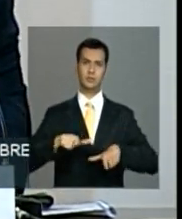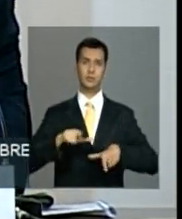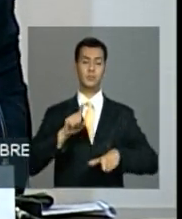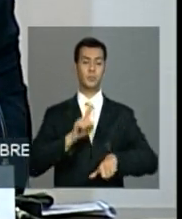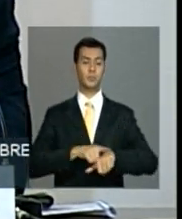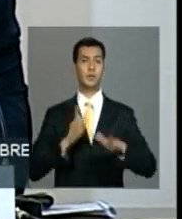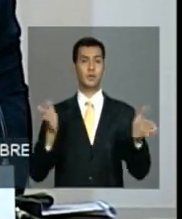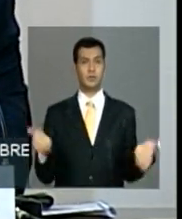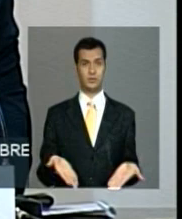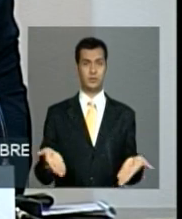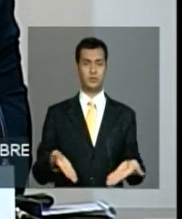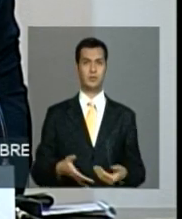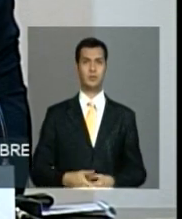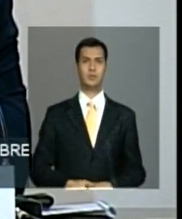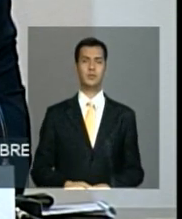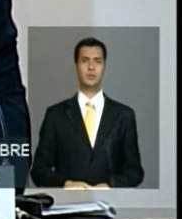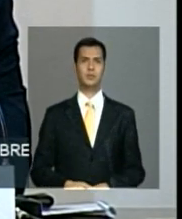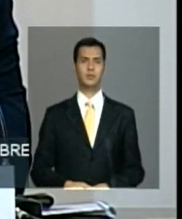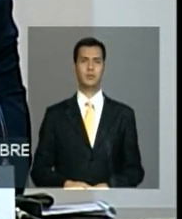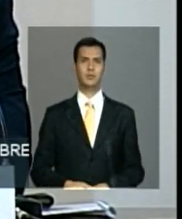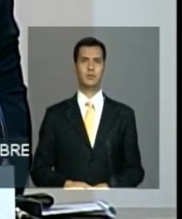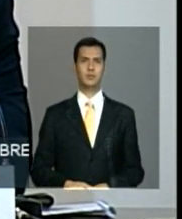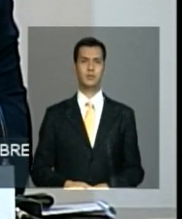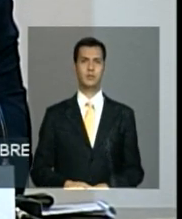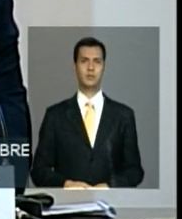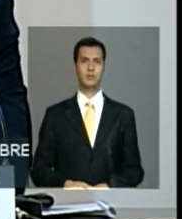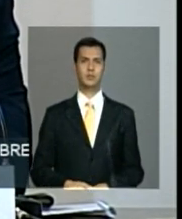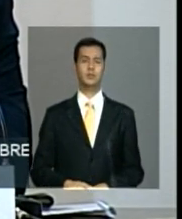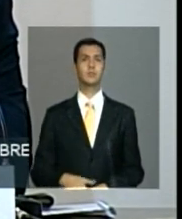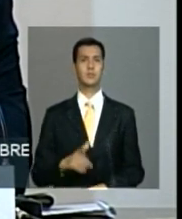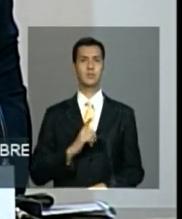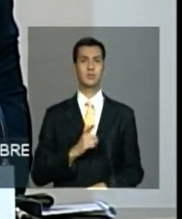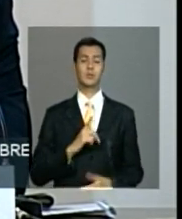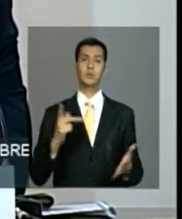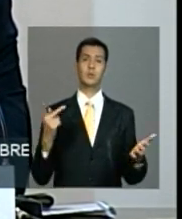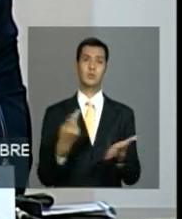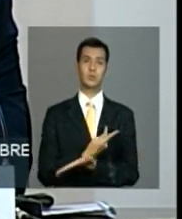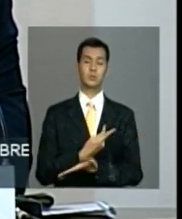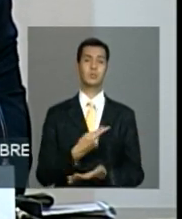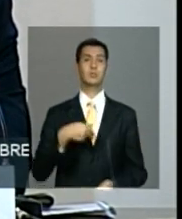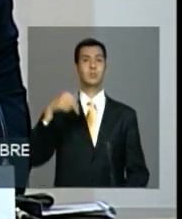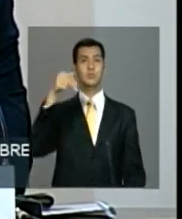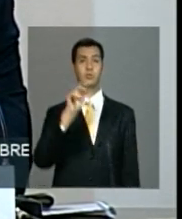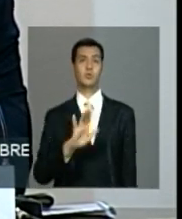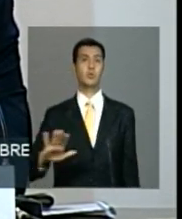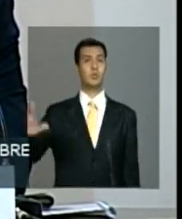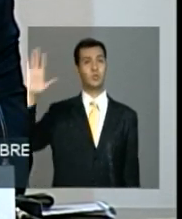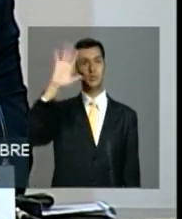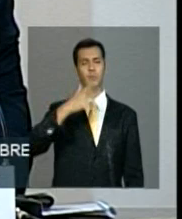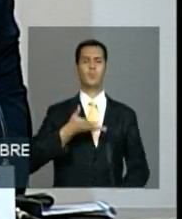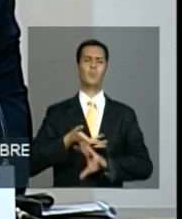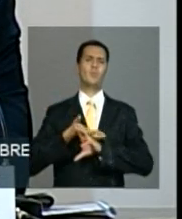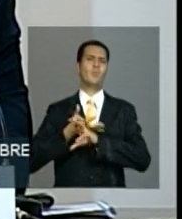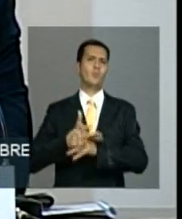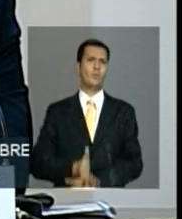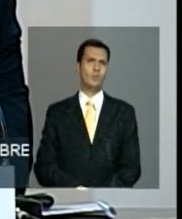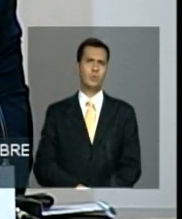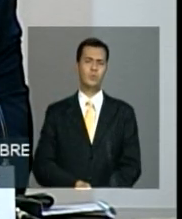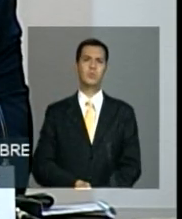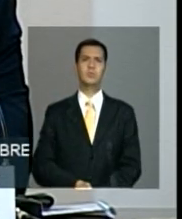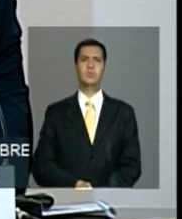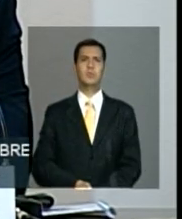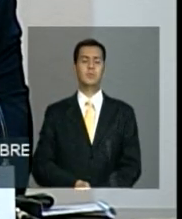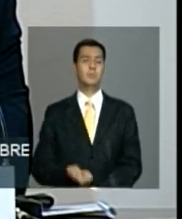que se consolida a mais grave e Severa estiagem dos últimos 50 anos segundo